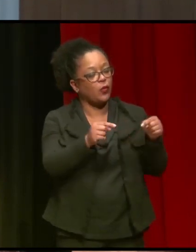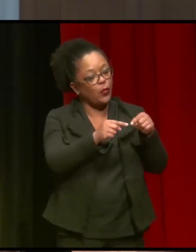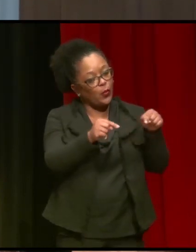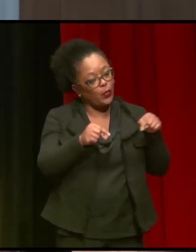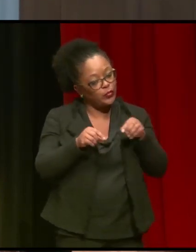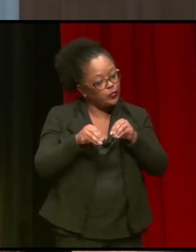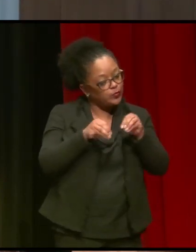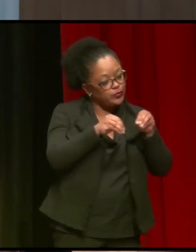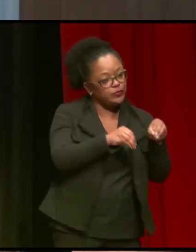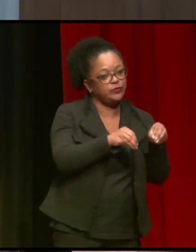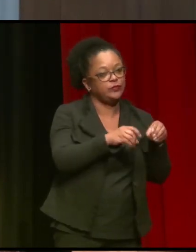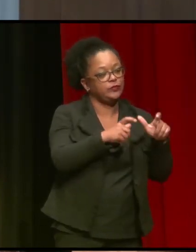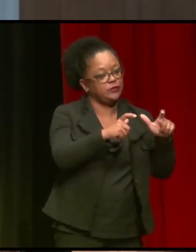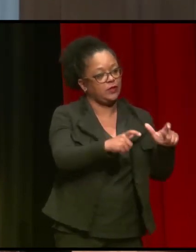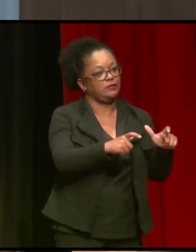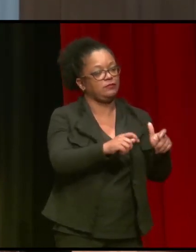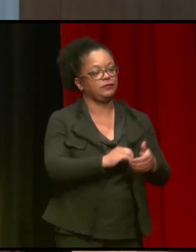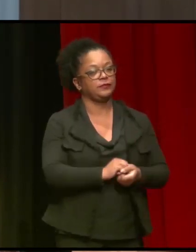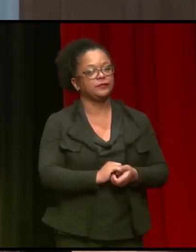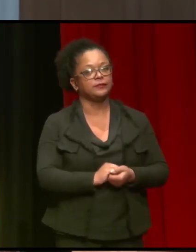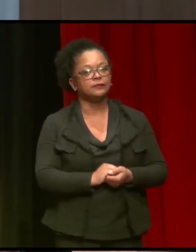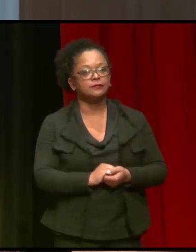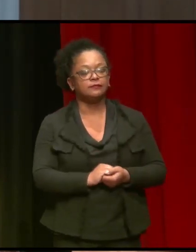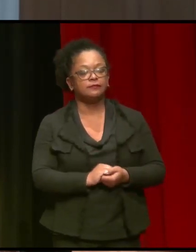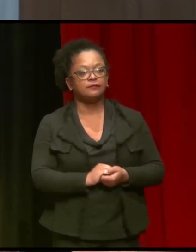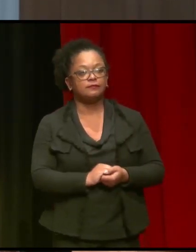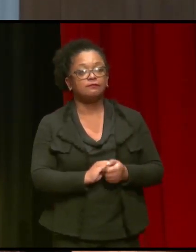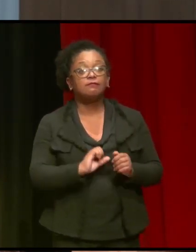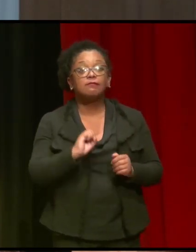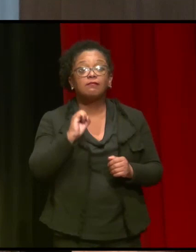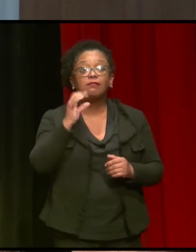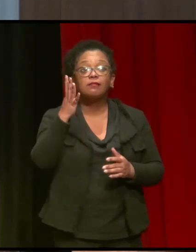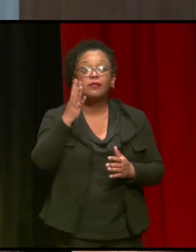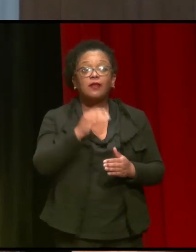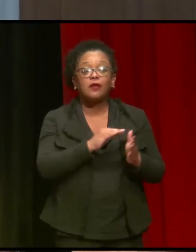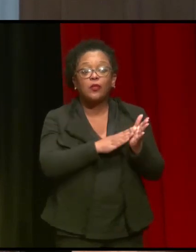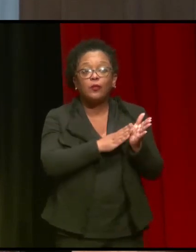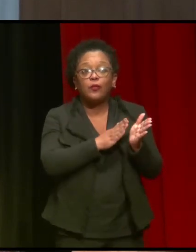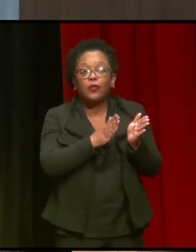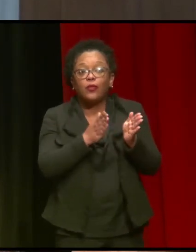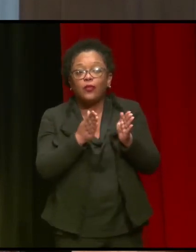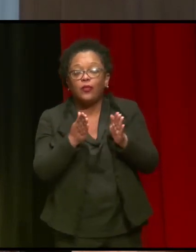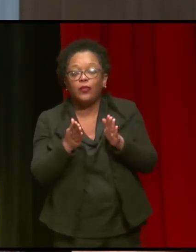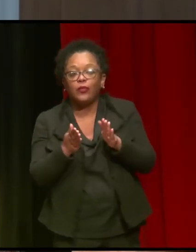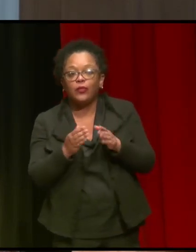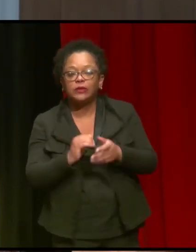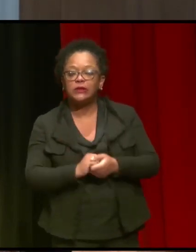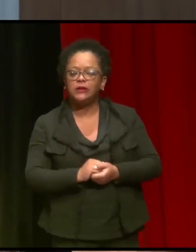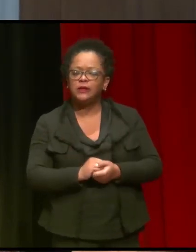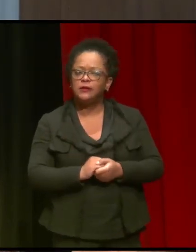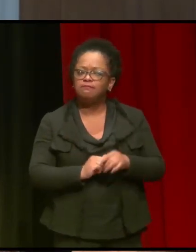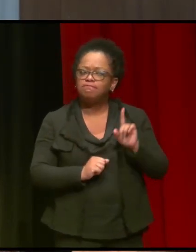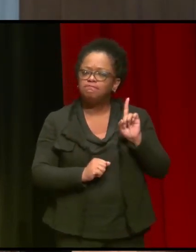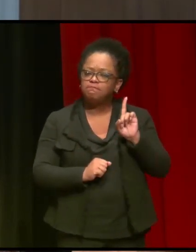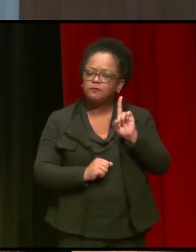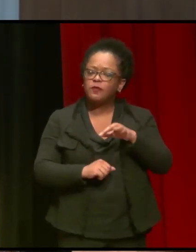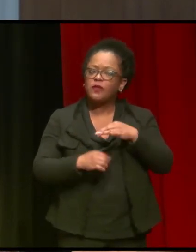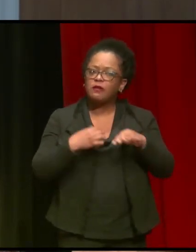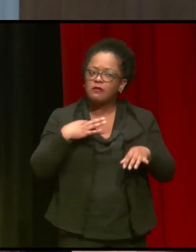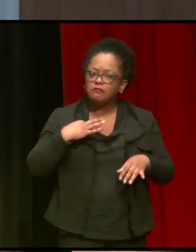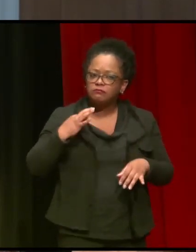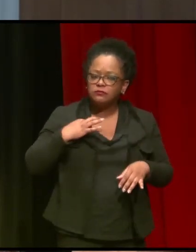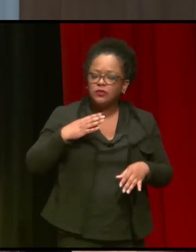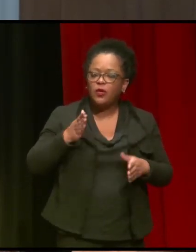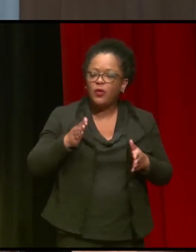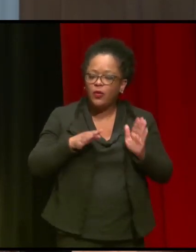acessibilidade. De repente, o que vai acontecer? Aparece gente que quer financiar o projeto. Pastor, eu sei que o senhor tem um